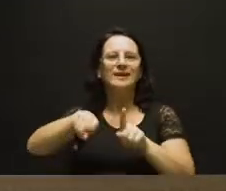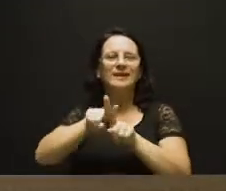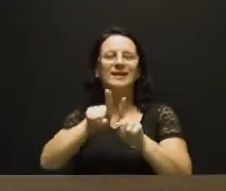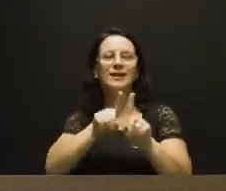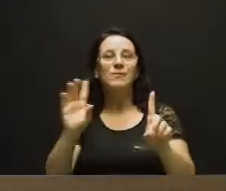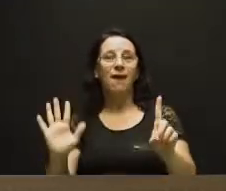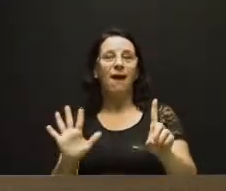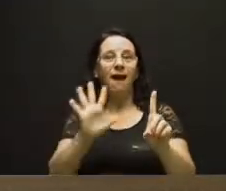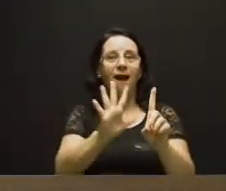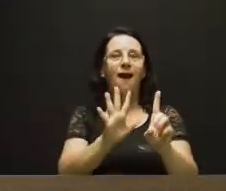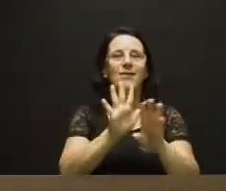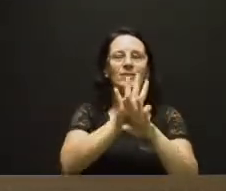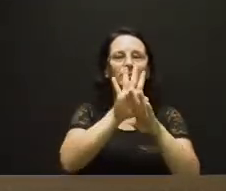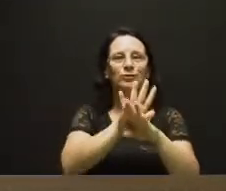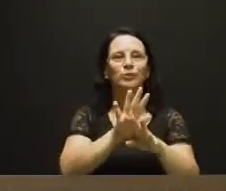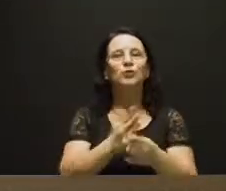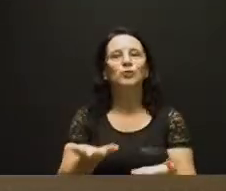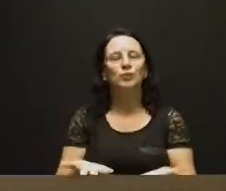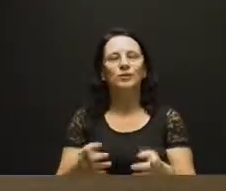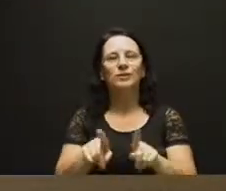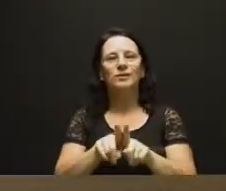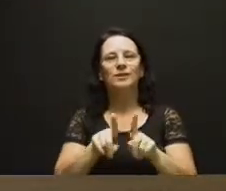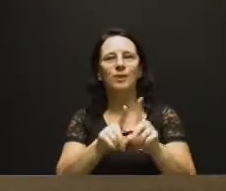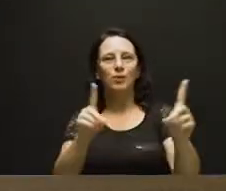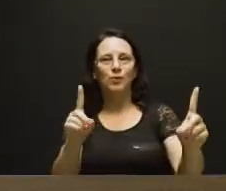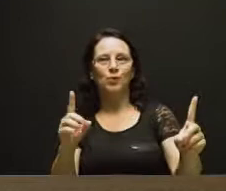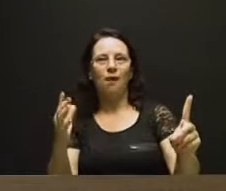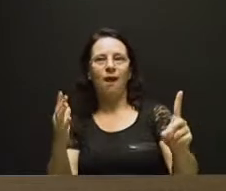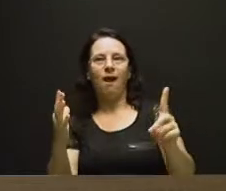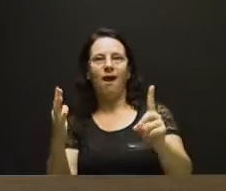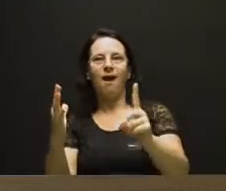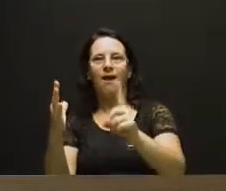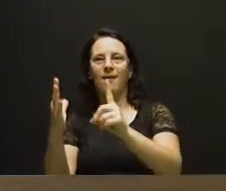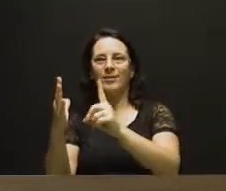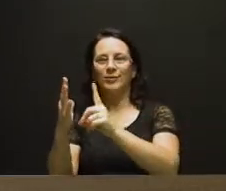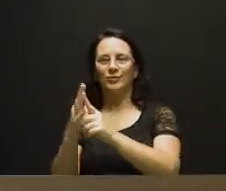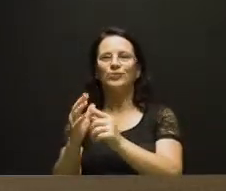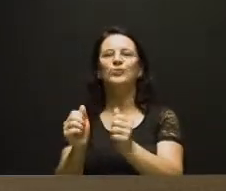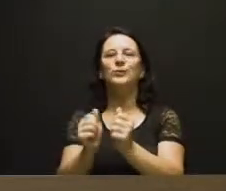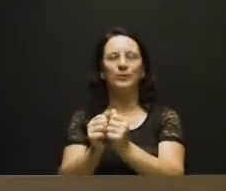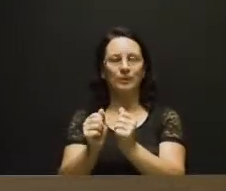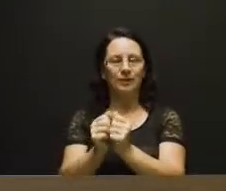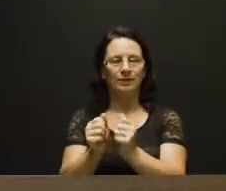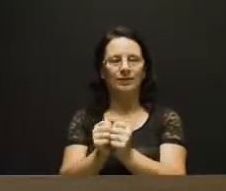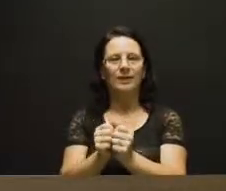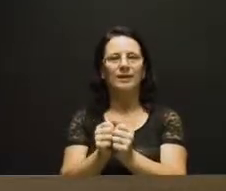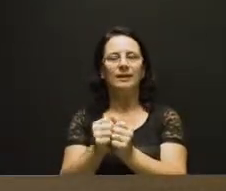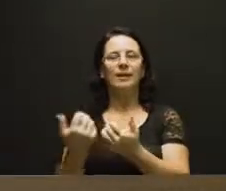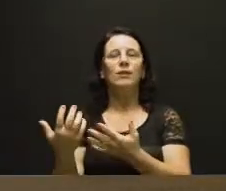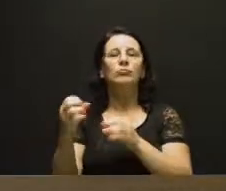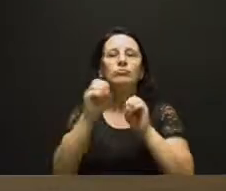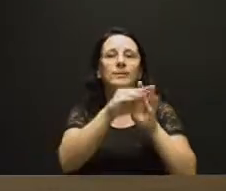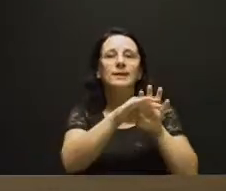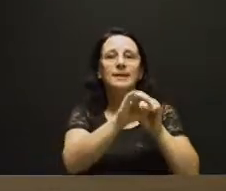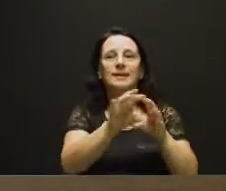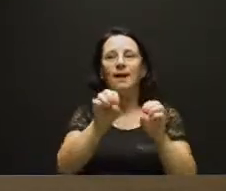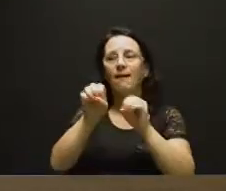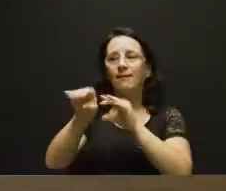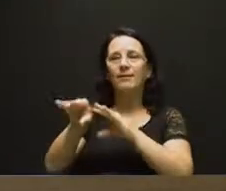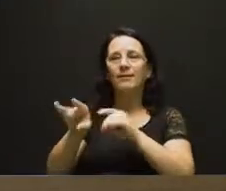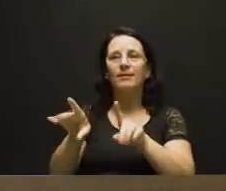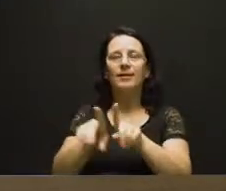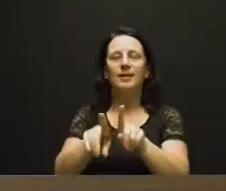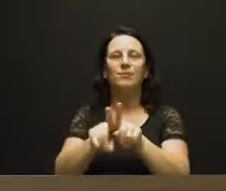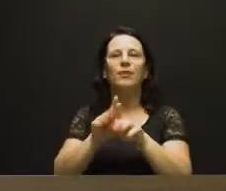colaboradores dele em relação ao aluno com deficiência ele pode dar função para o aluno com deficiência para que ele também seja um